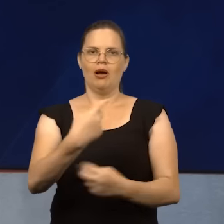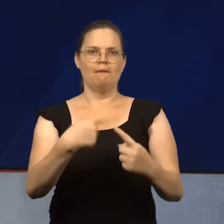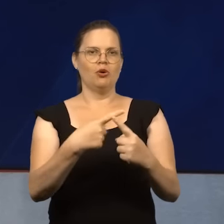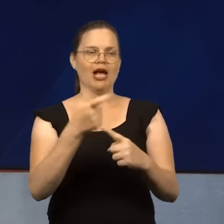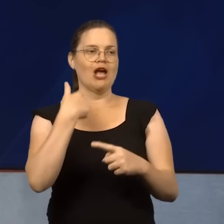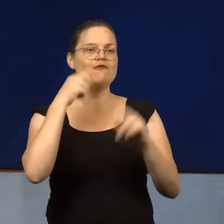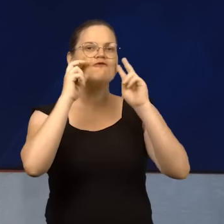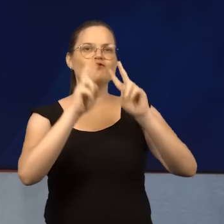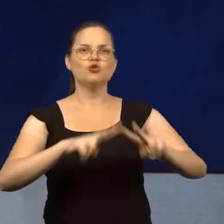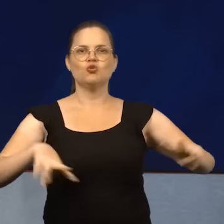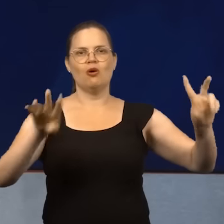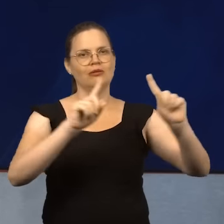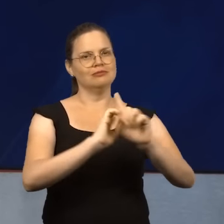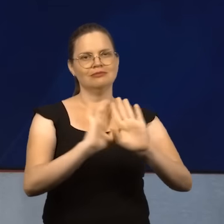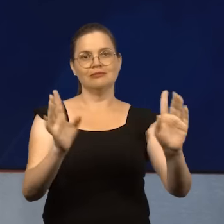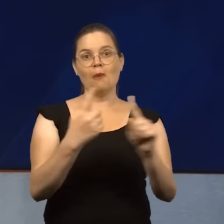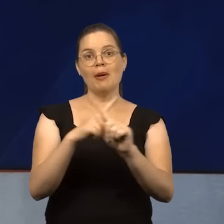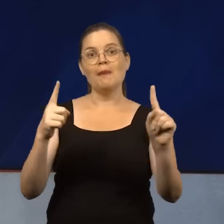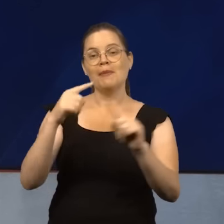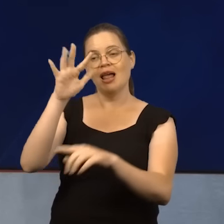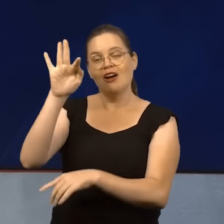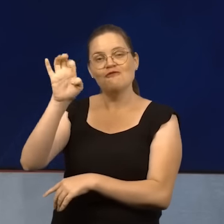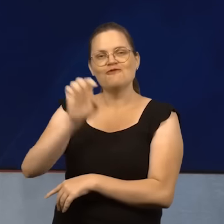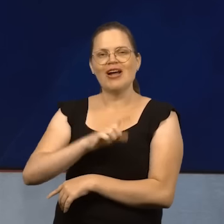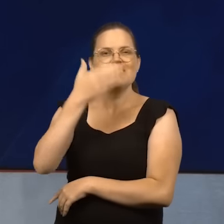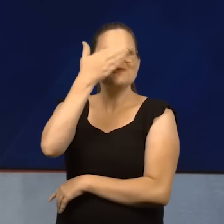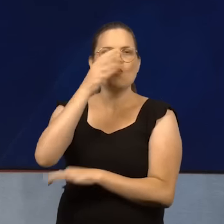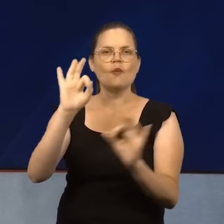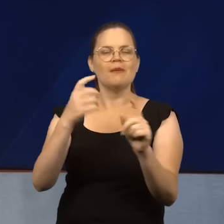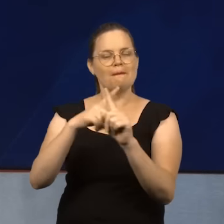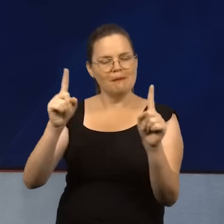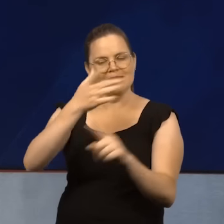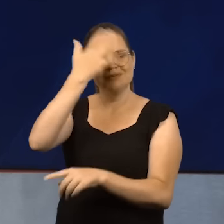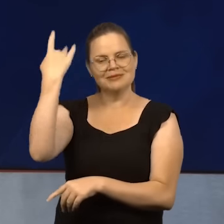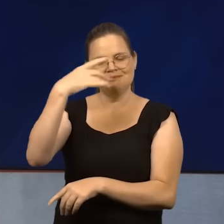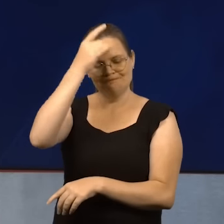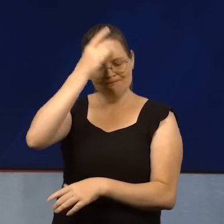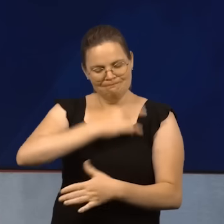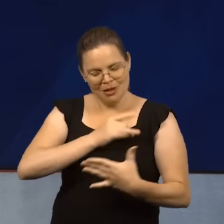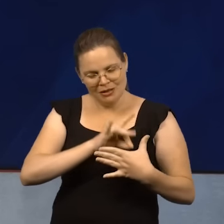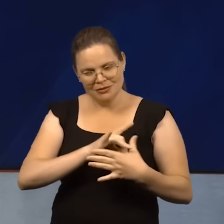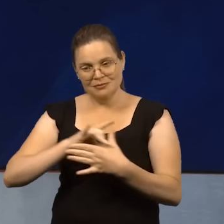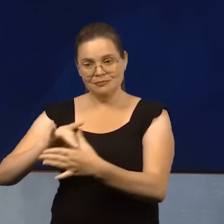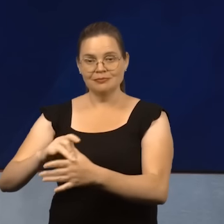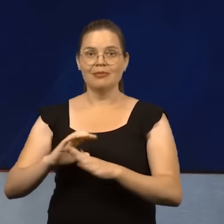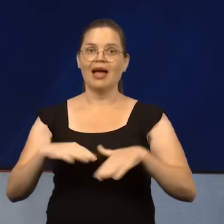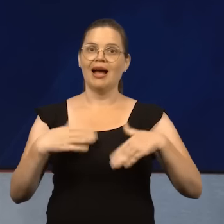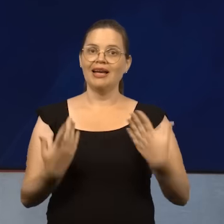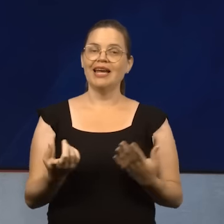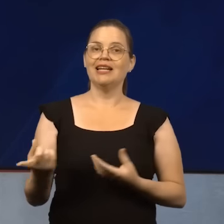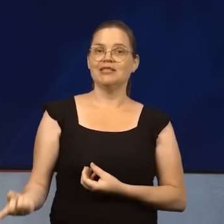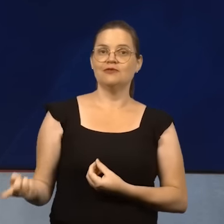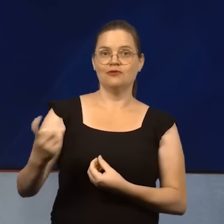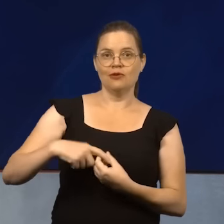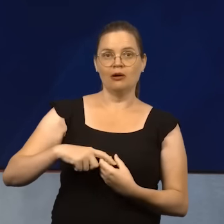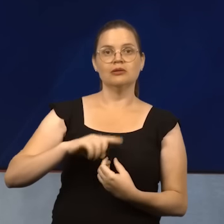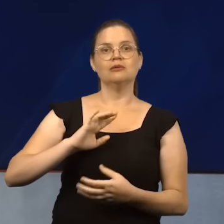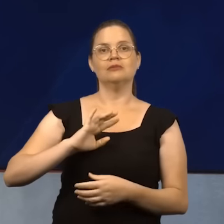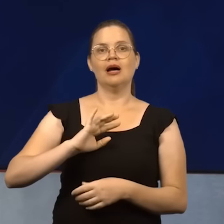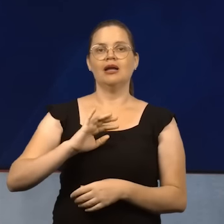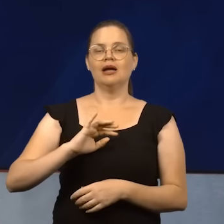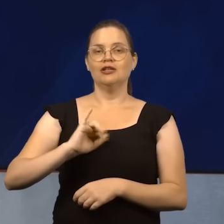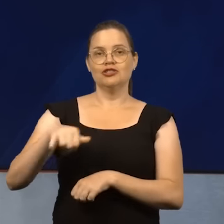eles voltam a Jerusalém e então chegamos ao versículo que foi lido. Eles chegam para os outros